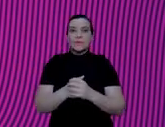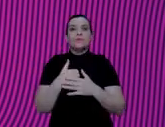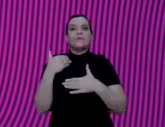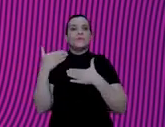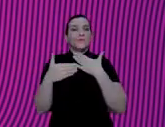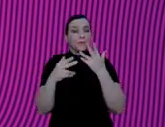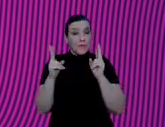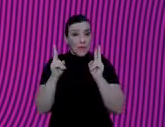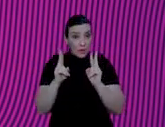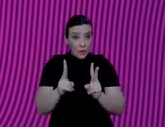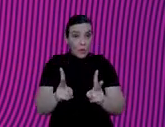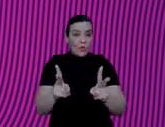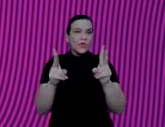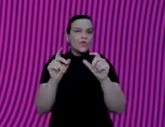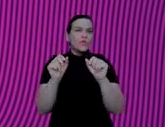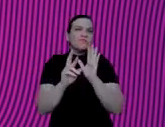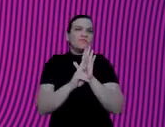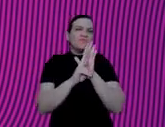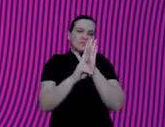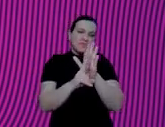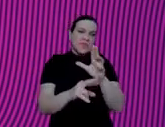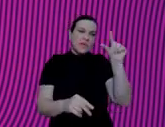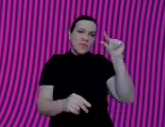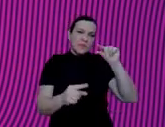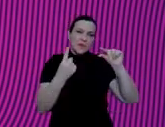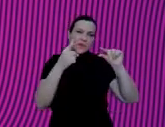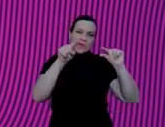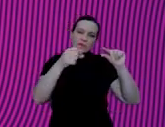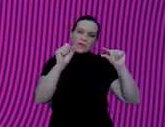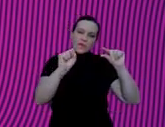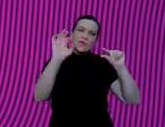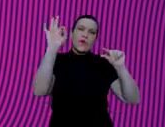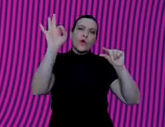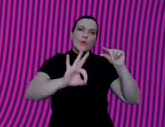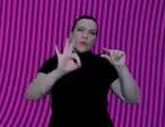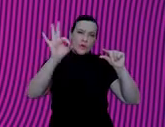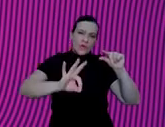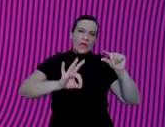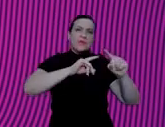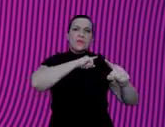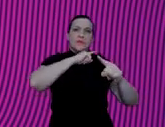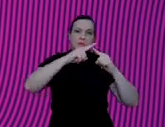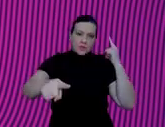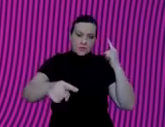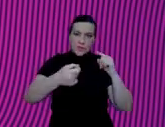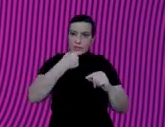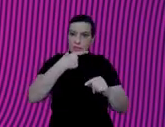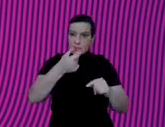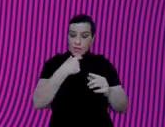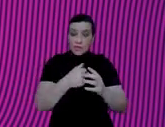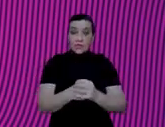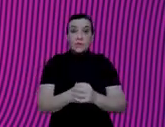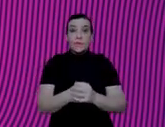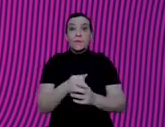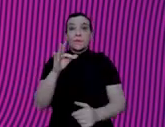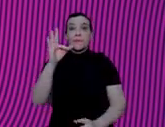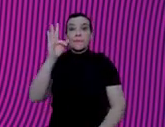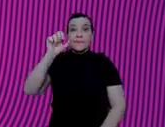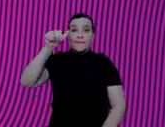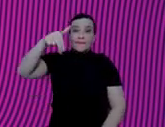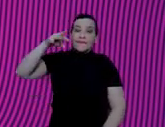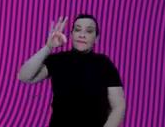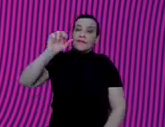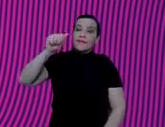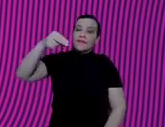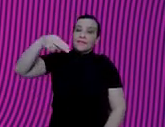das prescrições, 1,8% das prescrições de opioide. Bom, e o fentanil, felizmente, é estável,